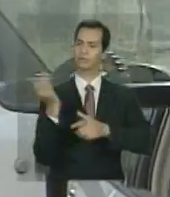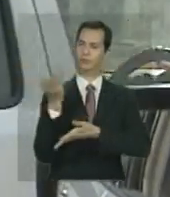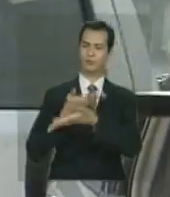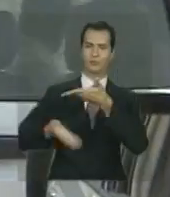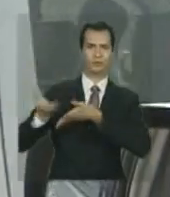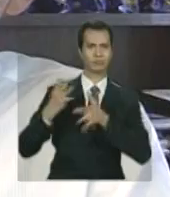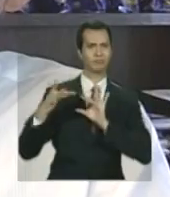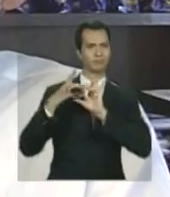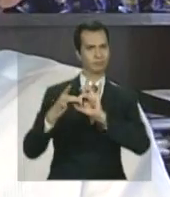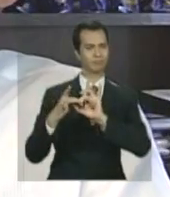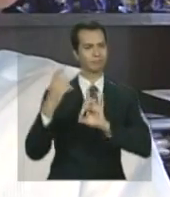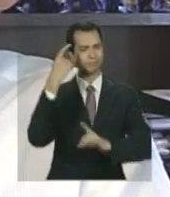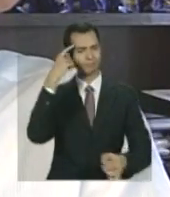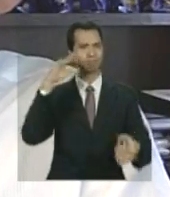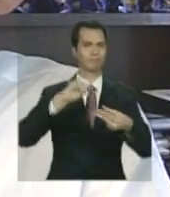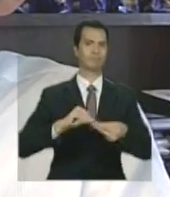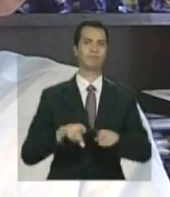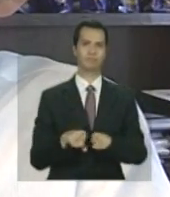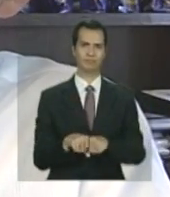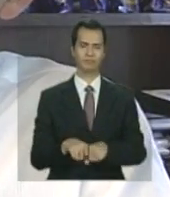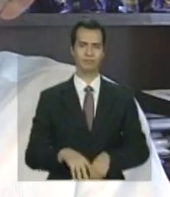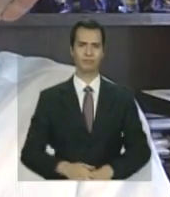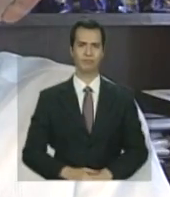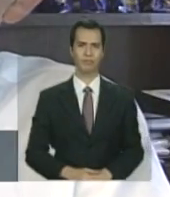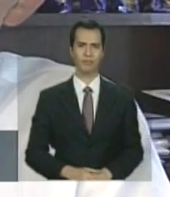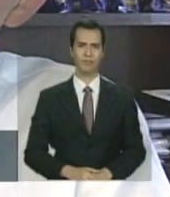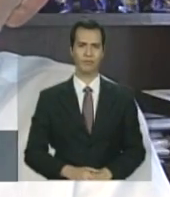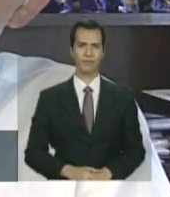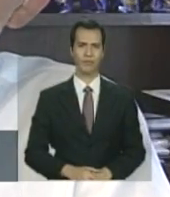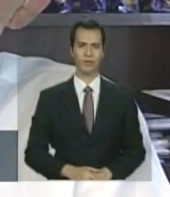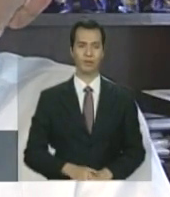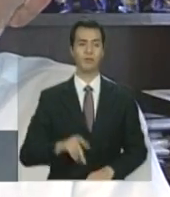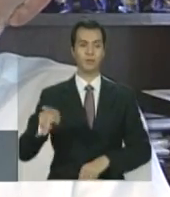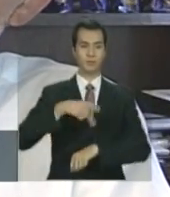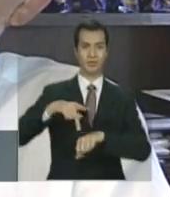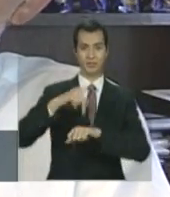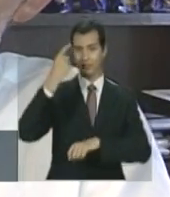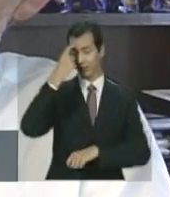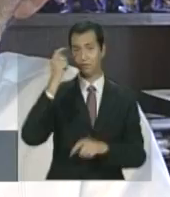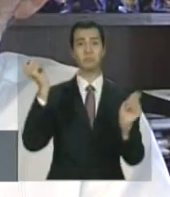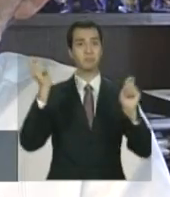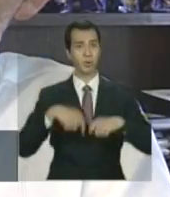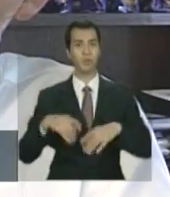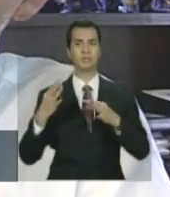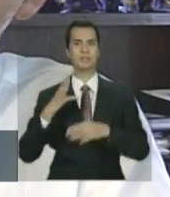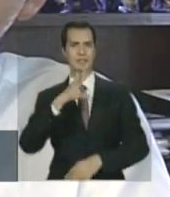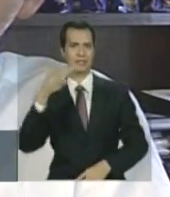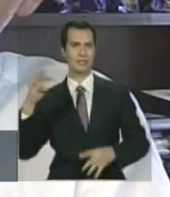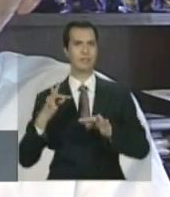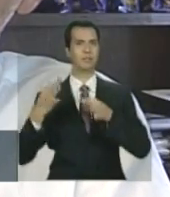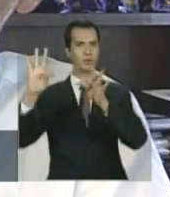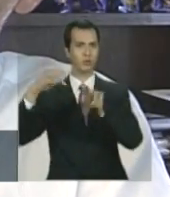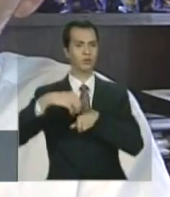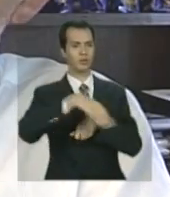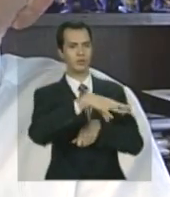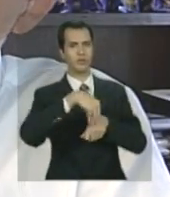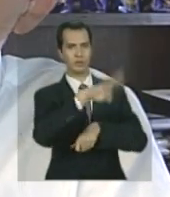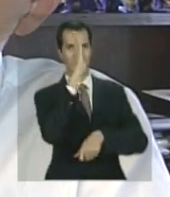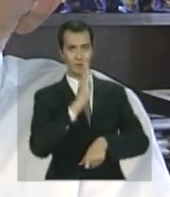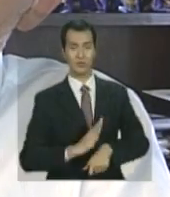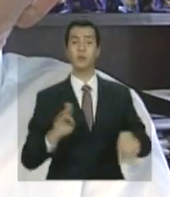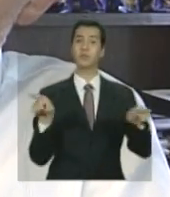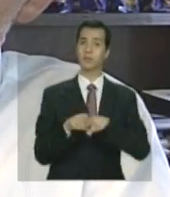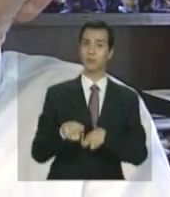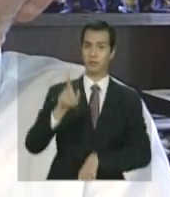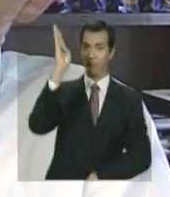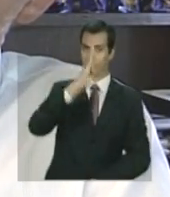e entendimento. Eles podem dar acesso à ciência e tecnologia para a gente, mas nós podemos também entrar com capital na